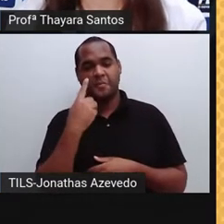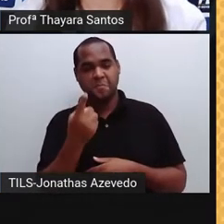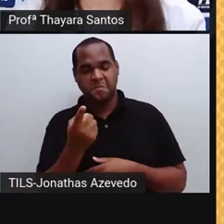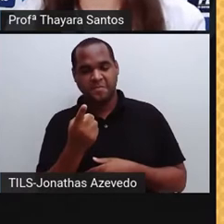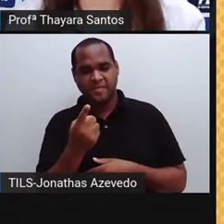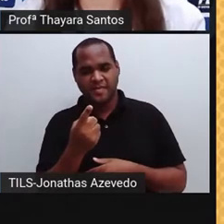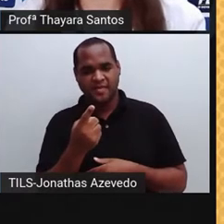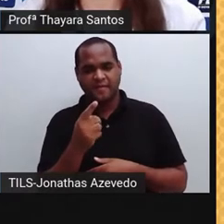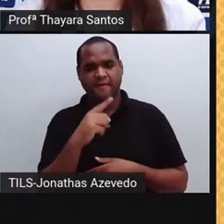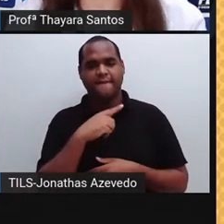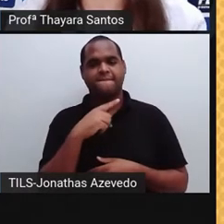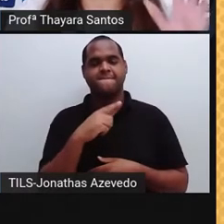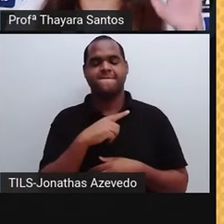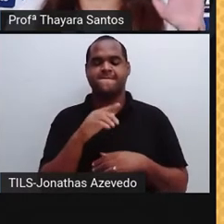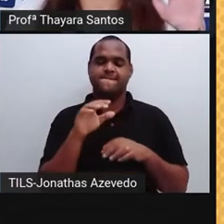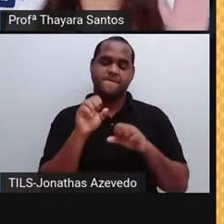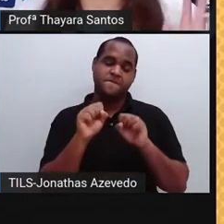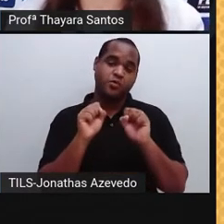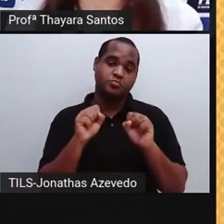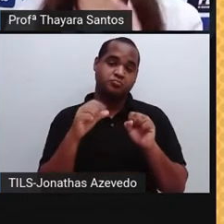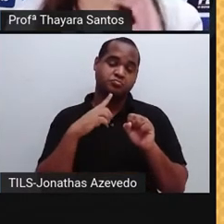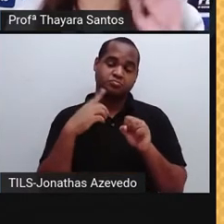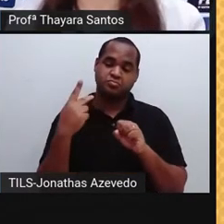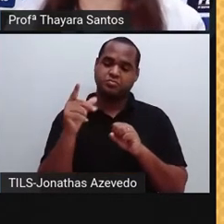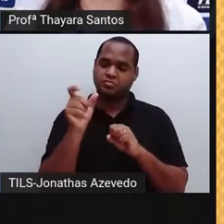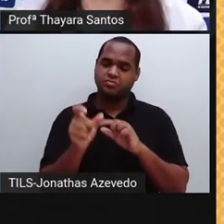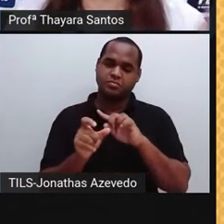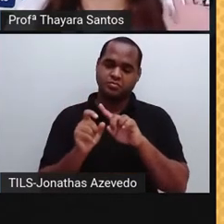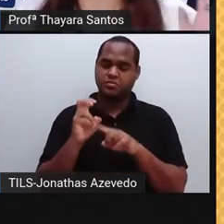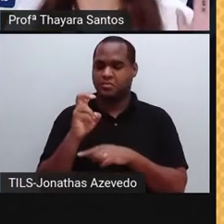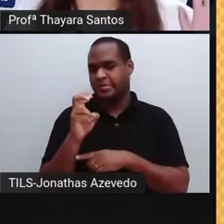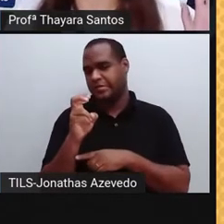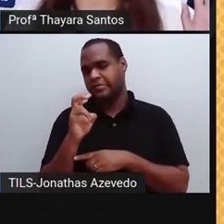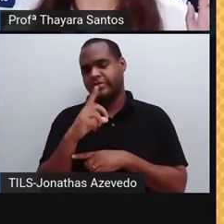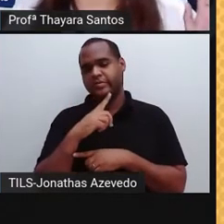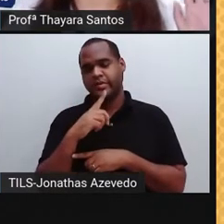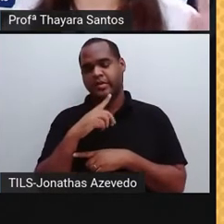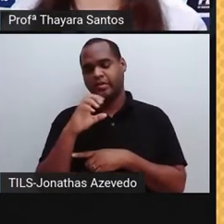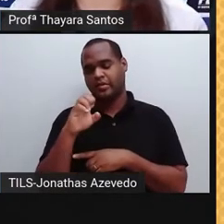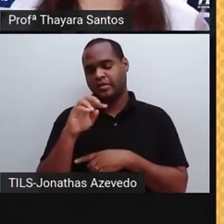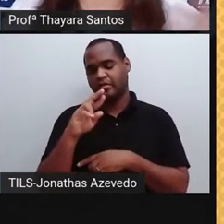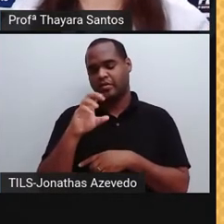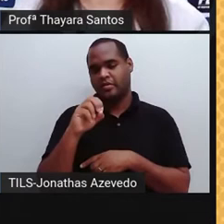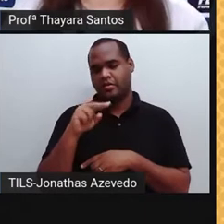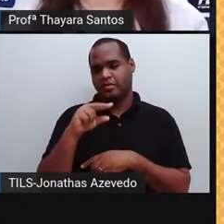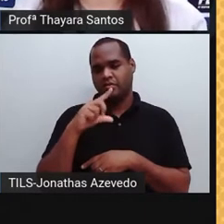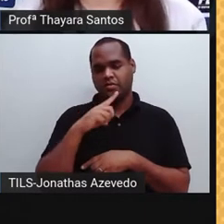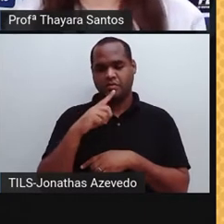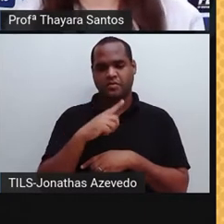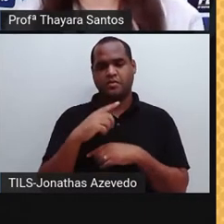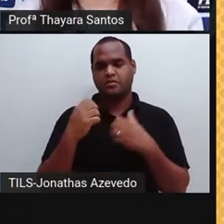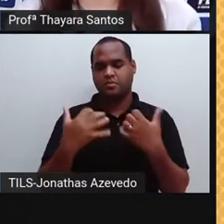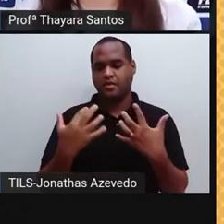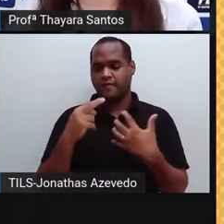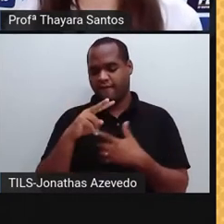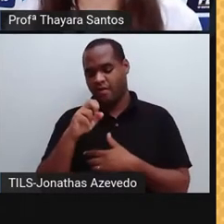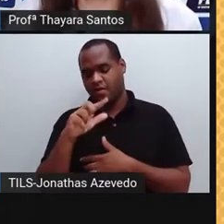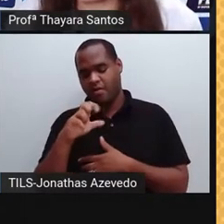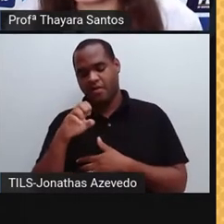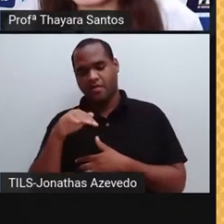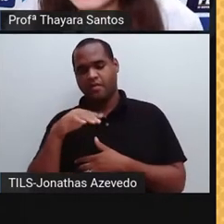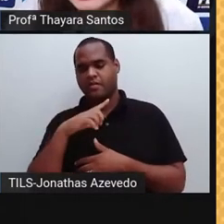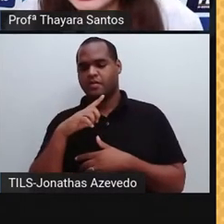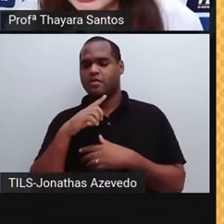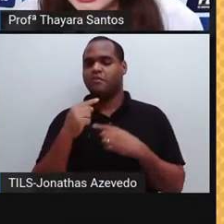se ele tiver, sei lá, estou chutando, tá, gente? Se ele tiver 5 elétrons na última camada, que a gente chama de camada de valência, isso